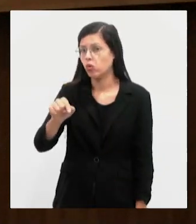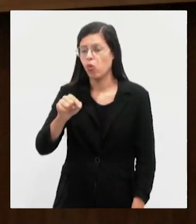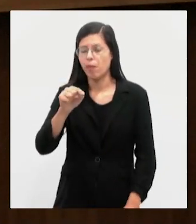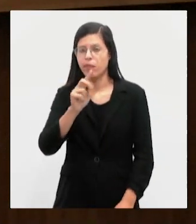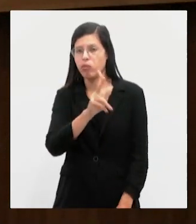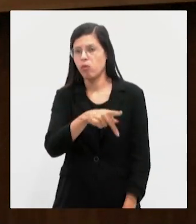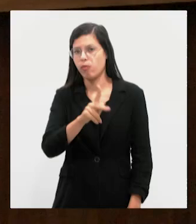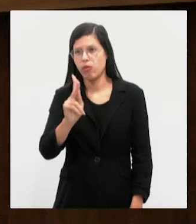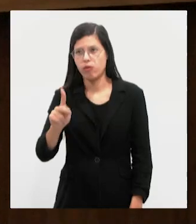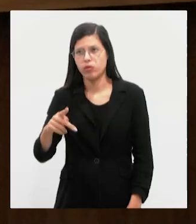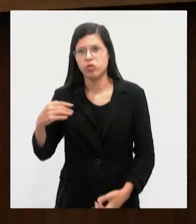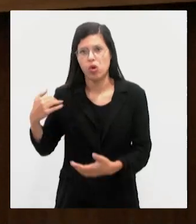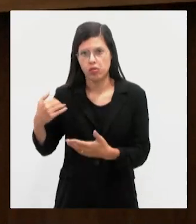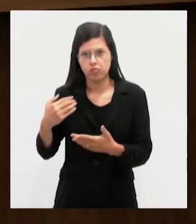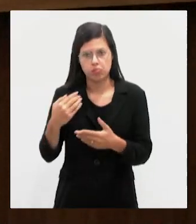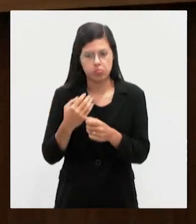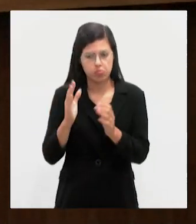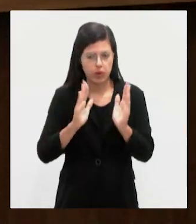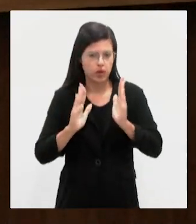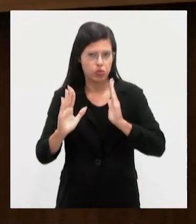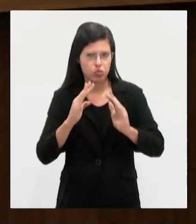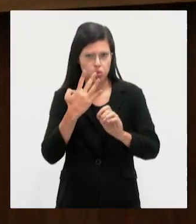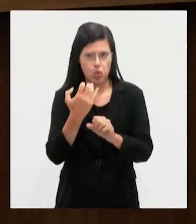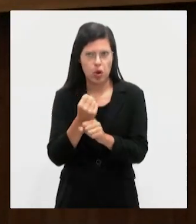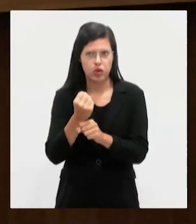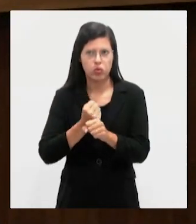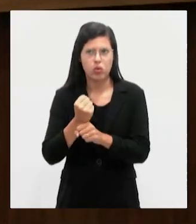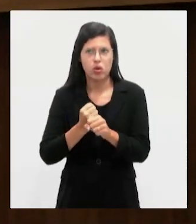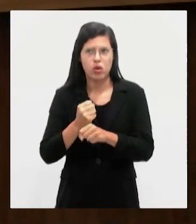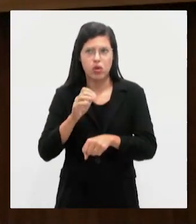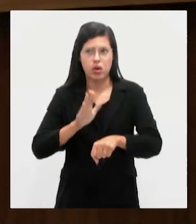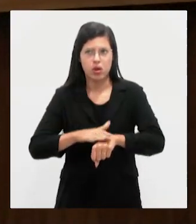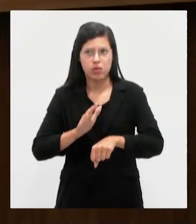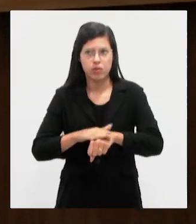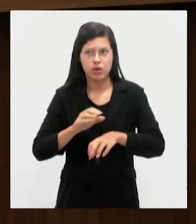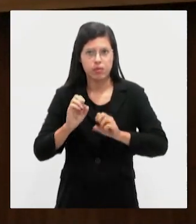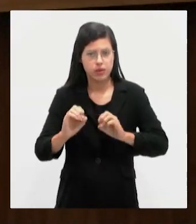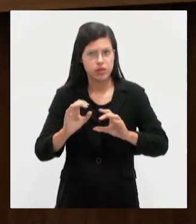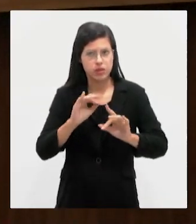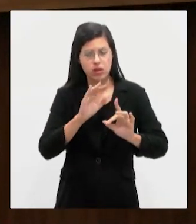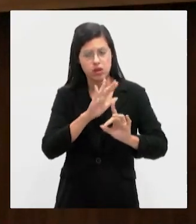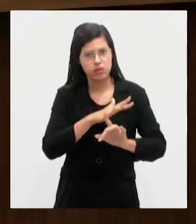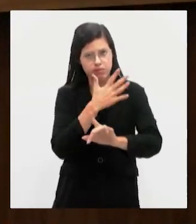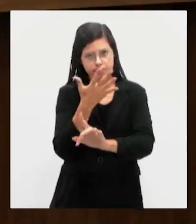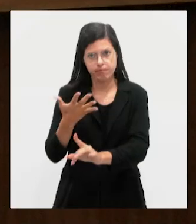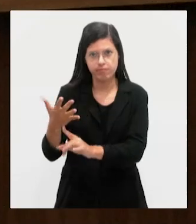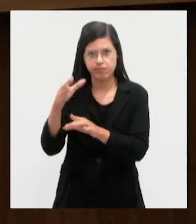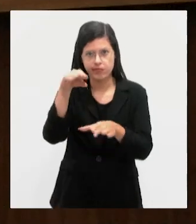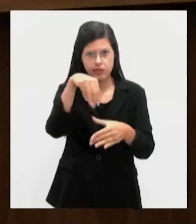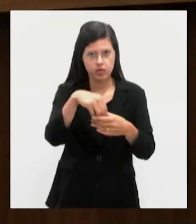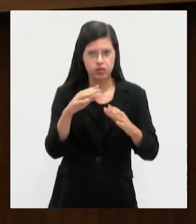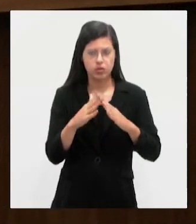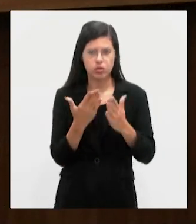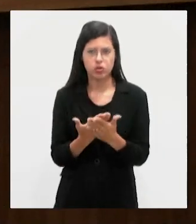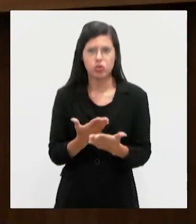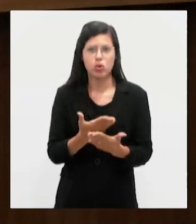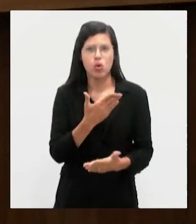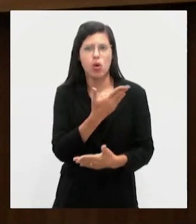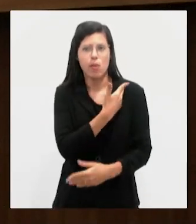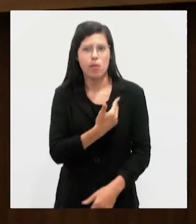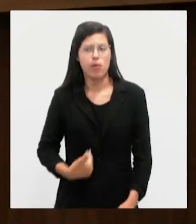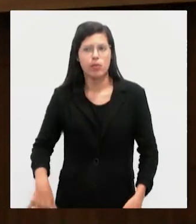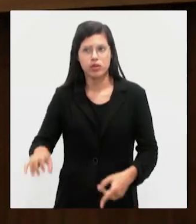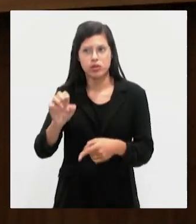professores ao longo de 4 anos, para eles darem a educação ambiental nas escolas públicas estaduais, que tem